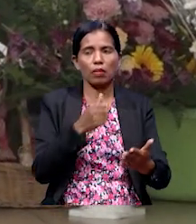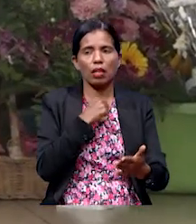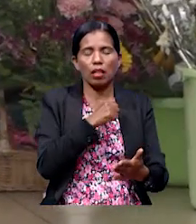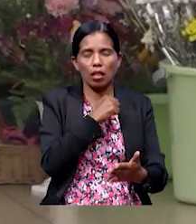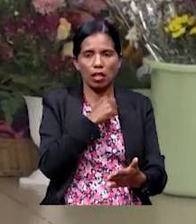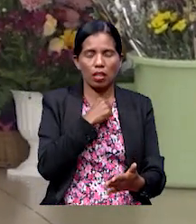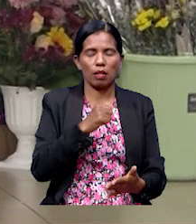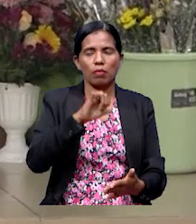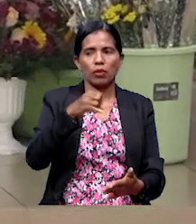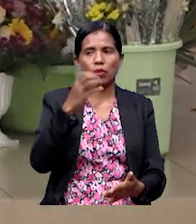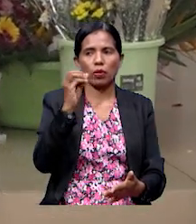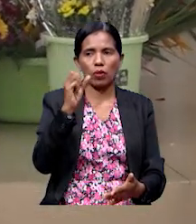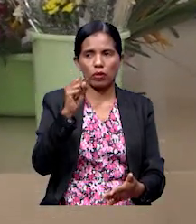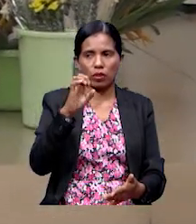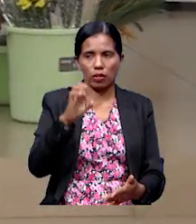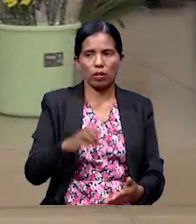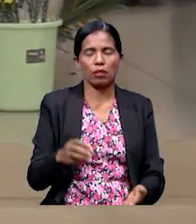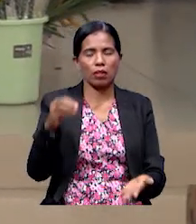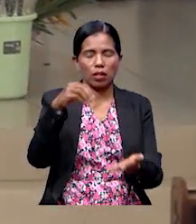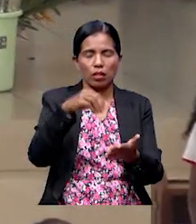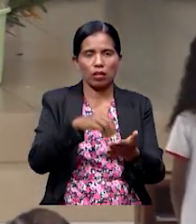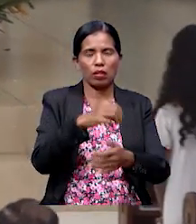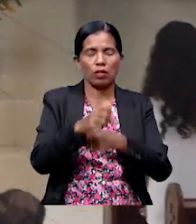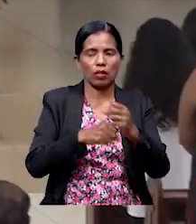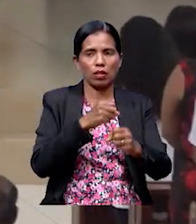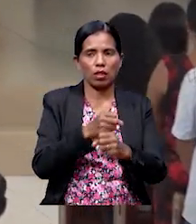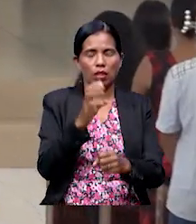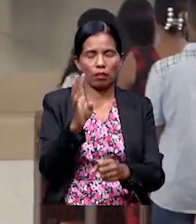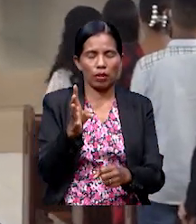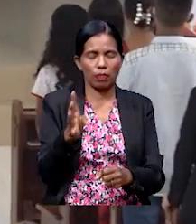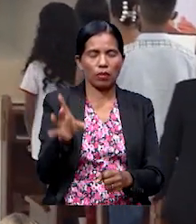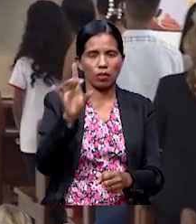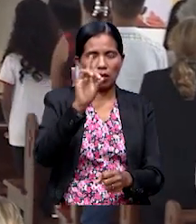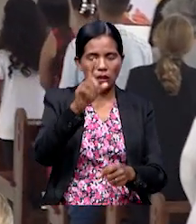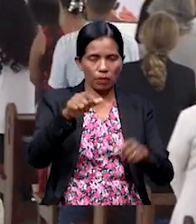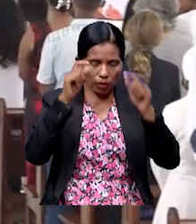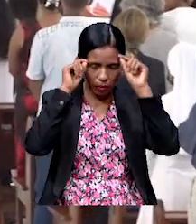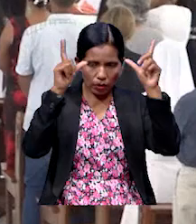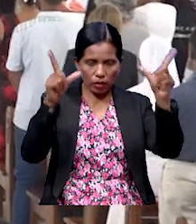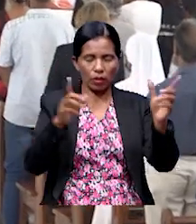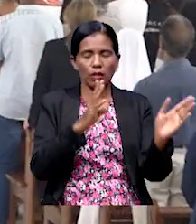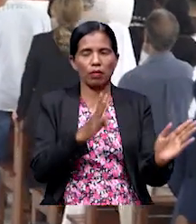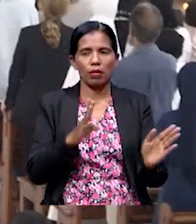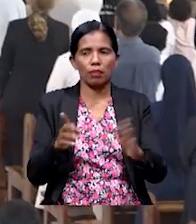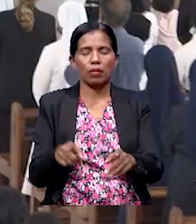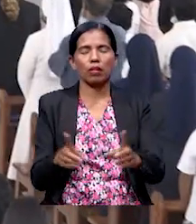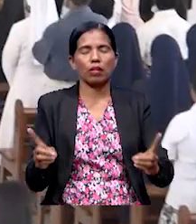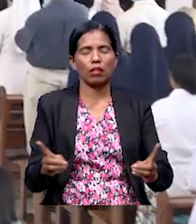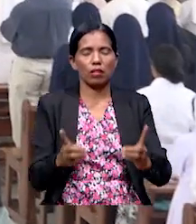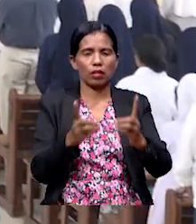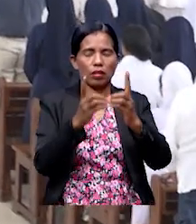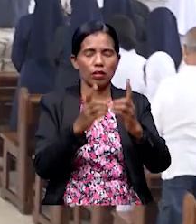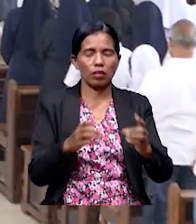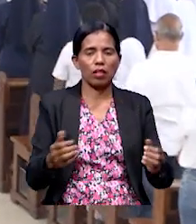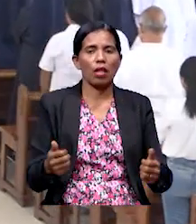ba nia contribuição tomak nebehatudo durante tinang hatnulo resingualu ba Timor-Leste, nia processo luta ba ukun